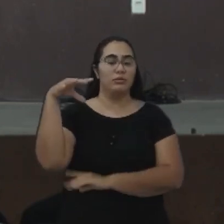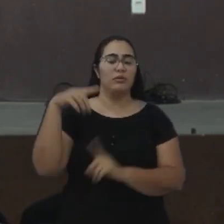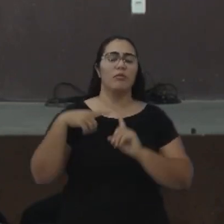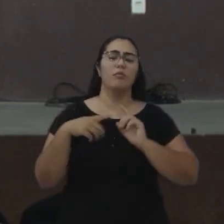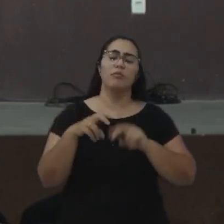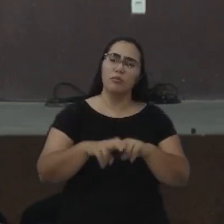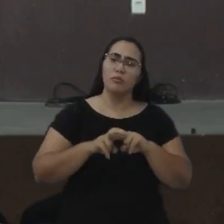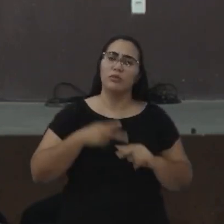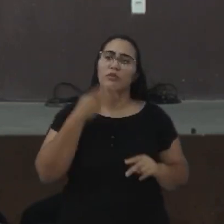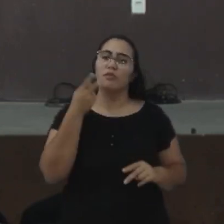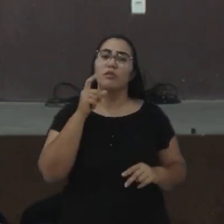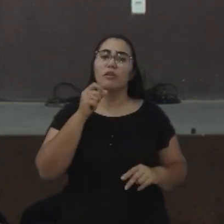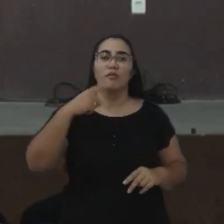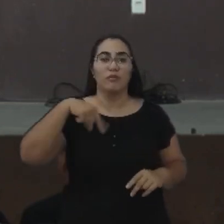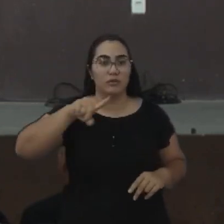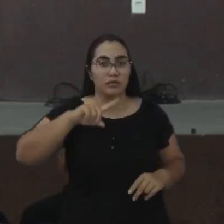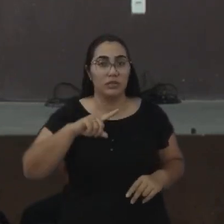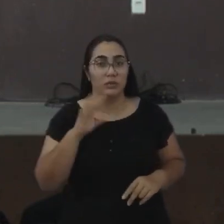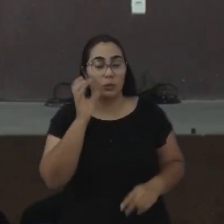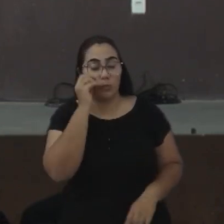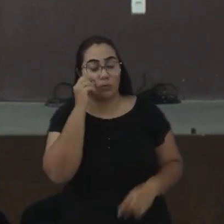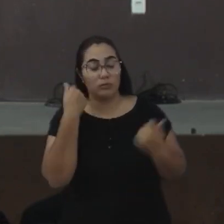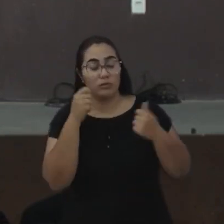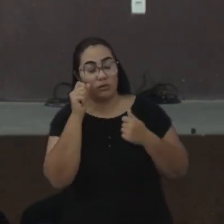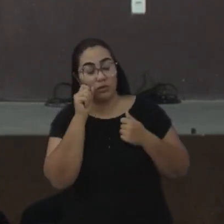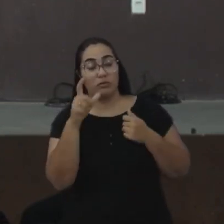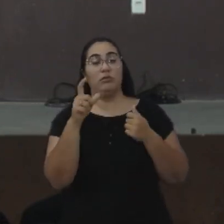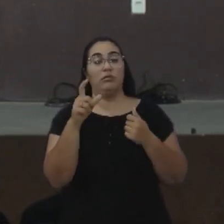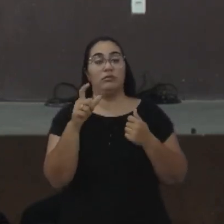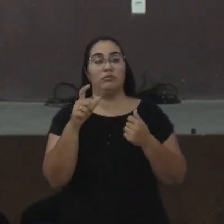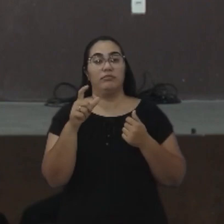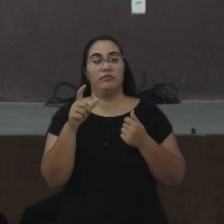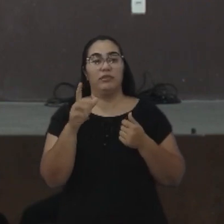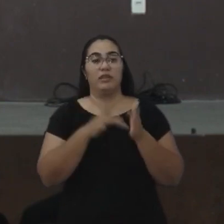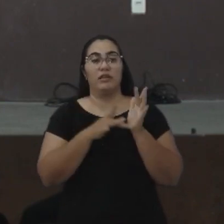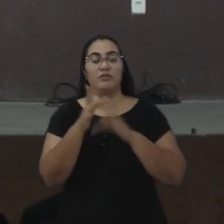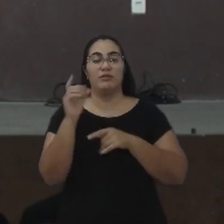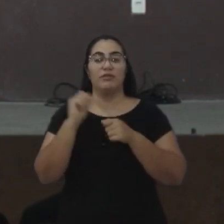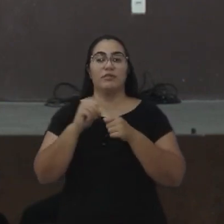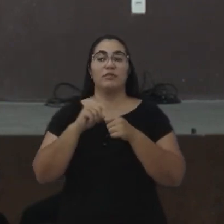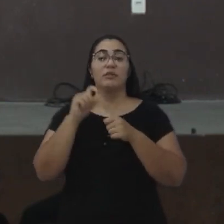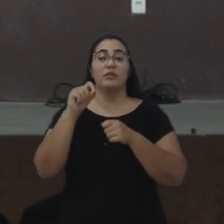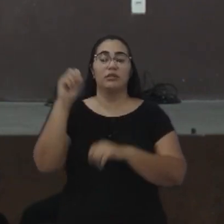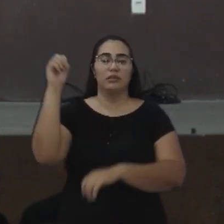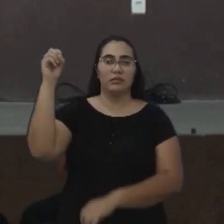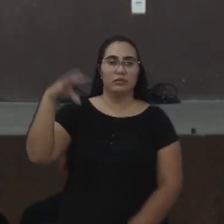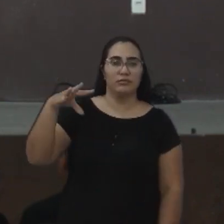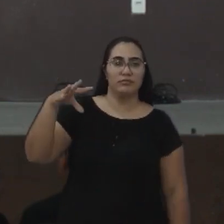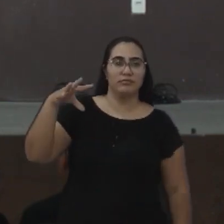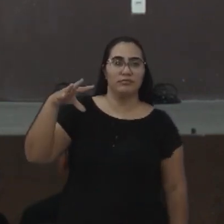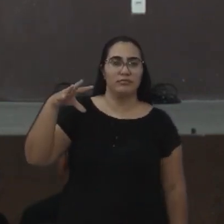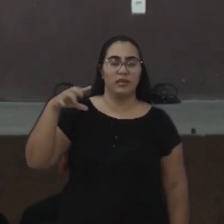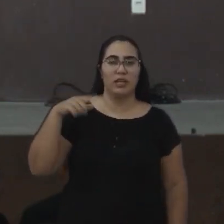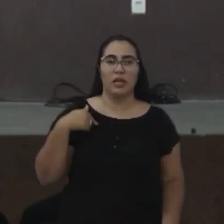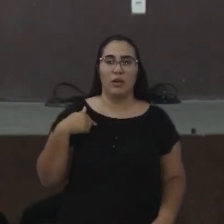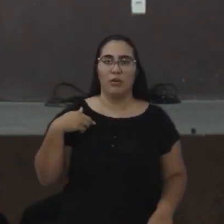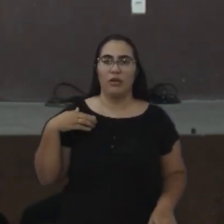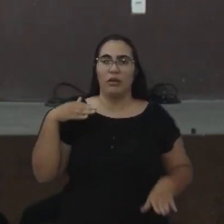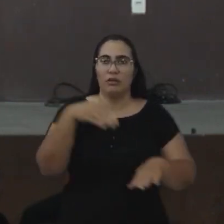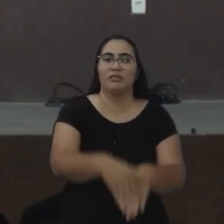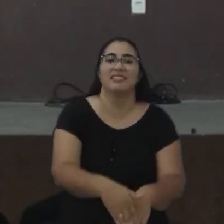diz: desperte você que está dormindo, levante-se dentre os mortos e Cristo o iluminará. Eu acabei adiantando aqui meu